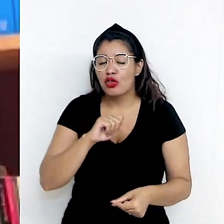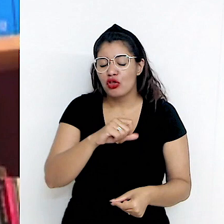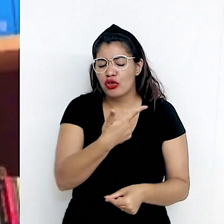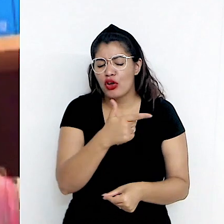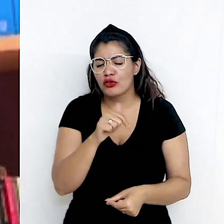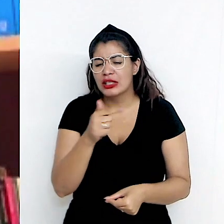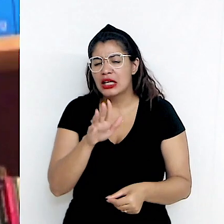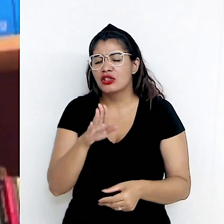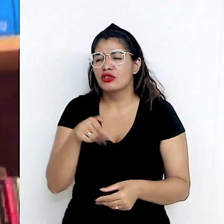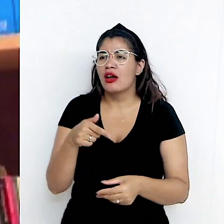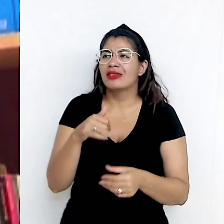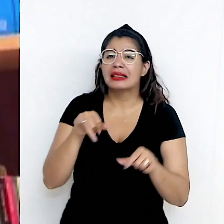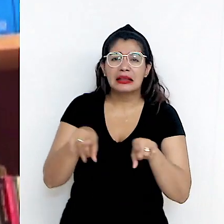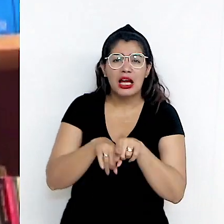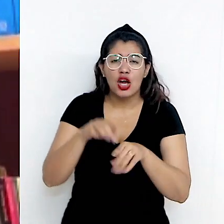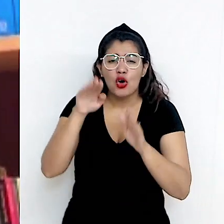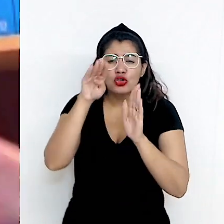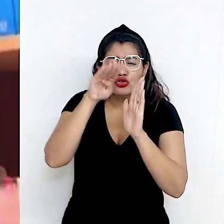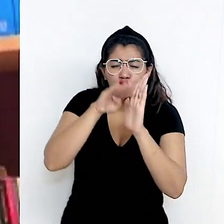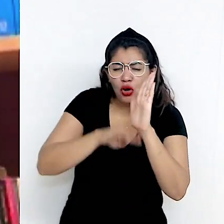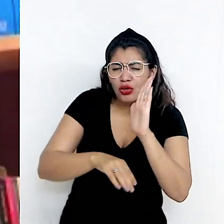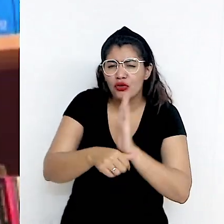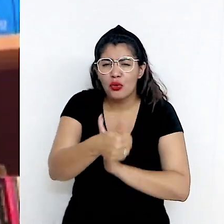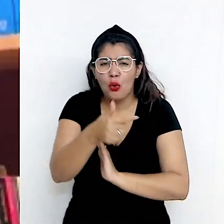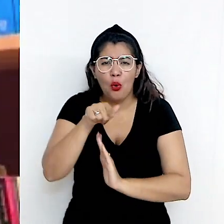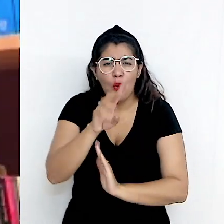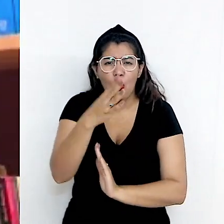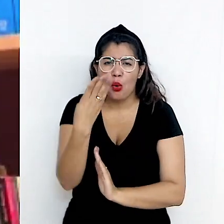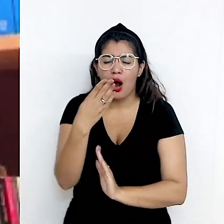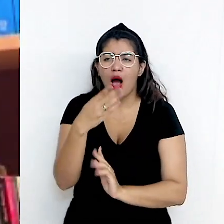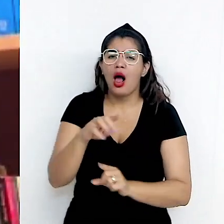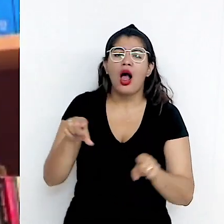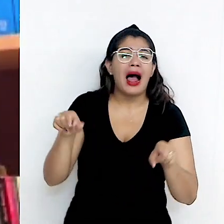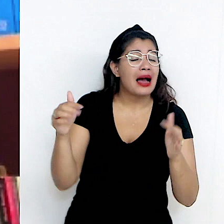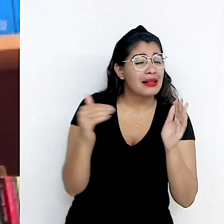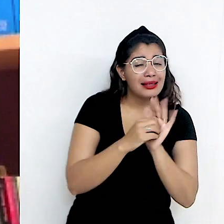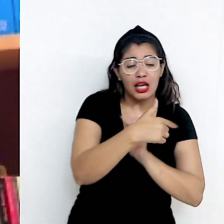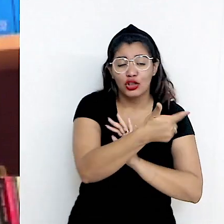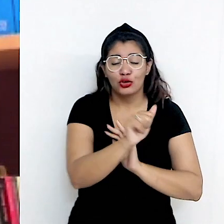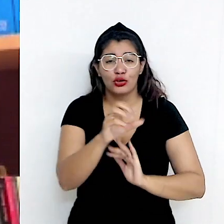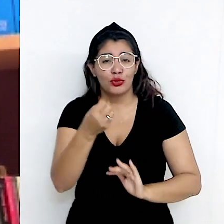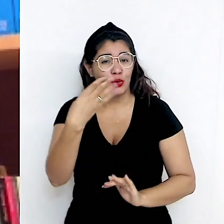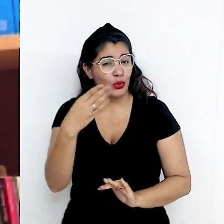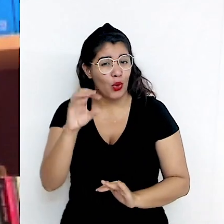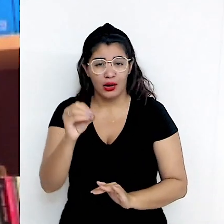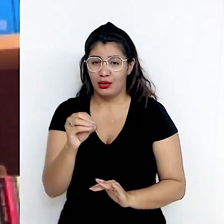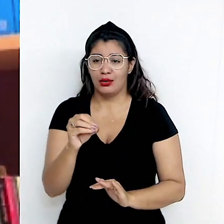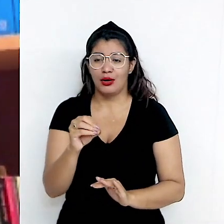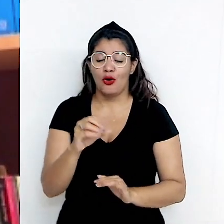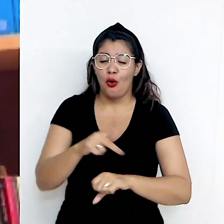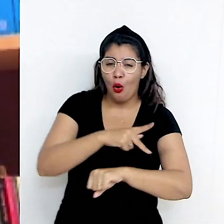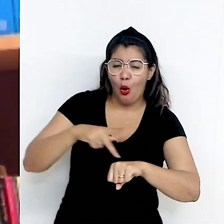127 milhões deve sofrer no com imenso de quase um quarto até 2040 em um